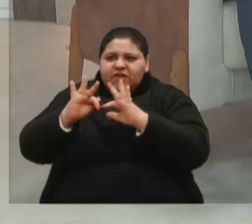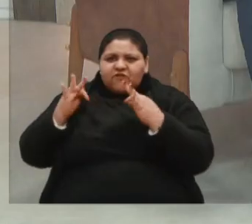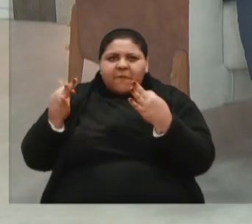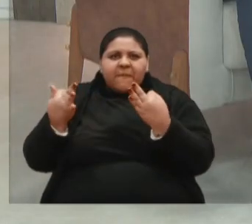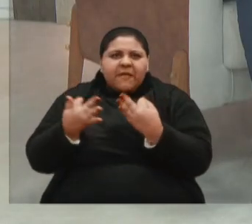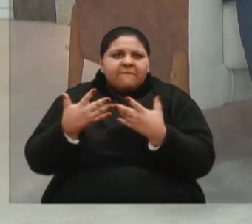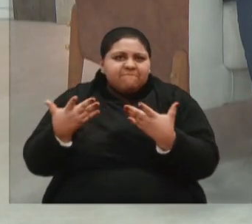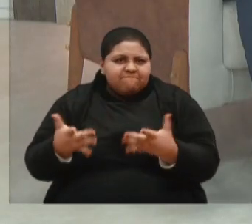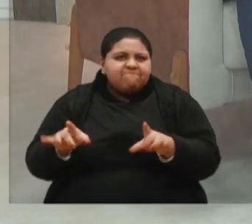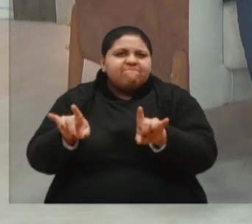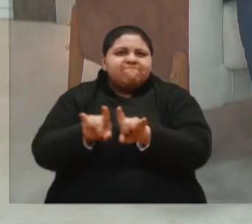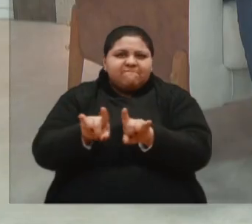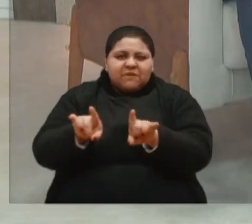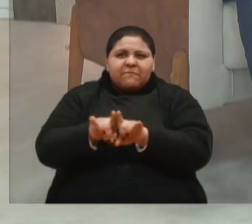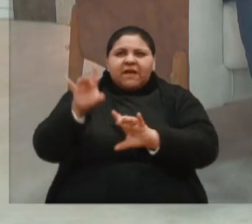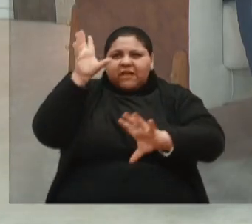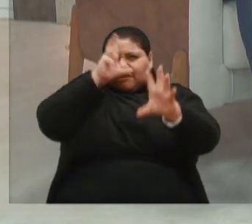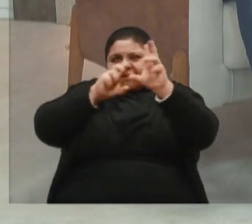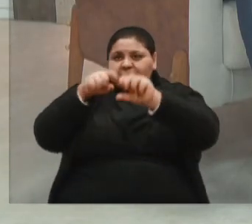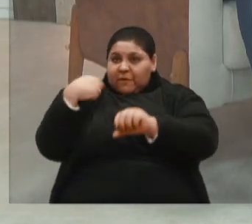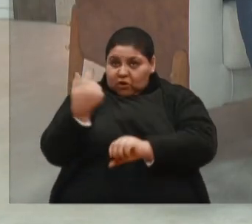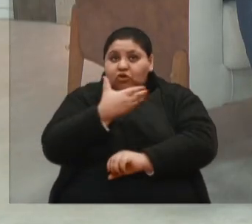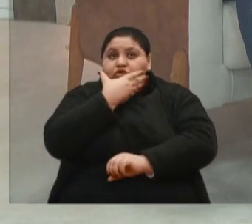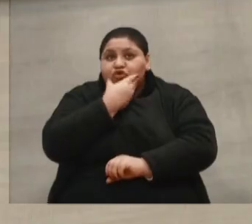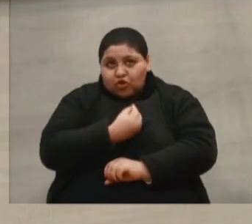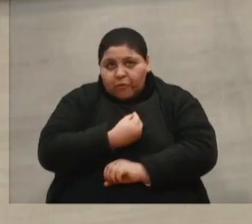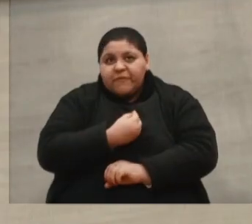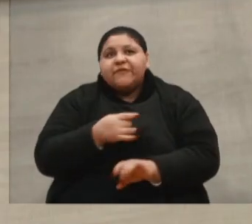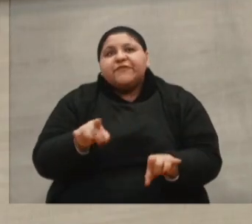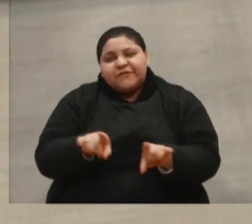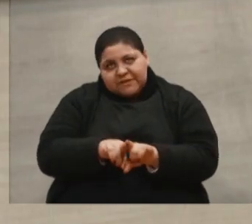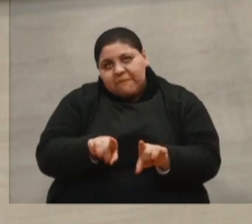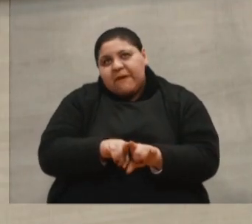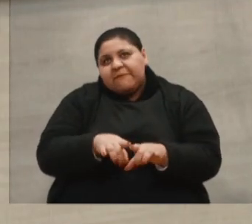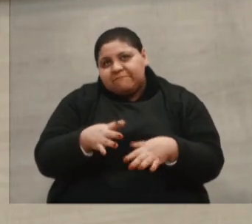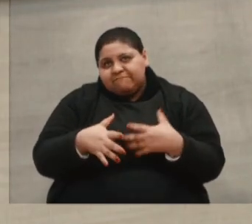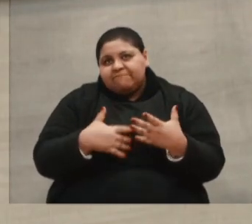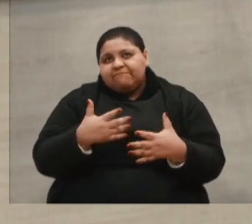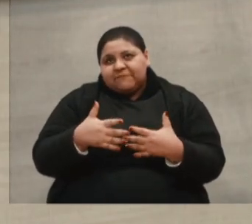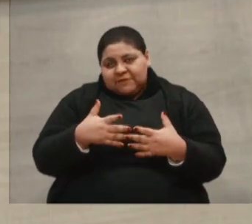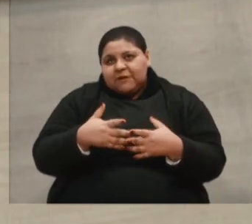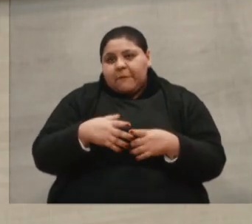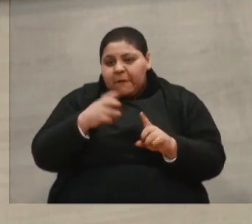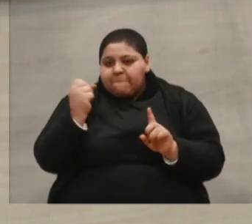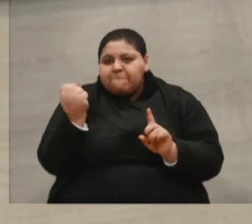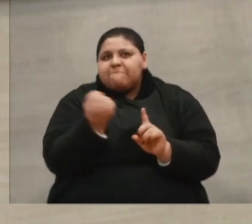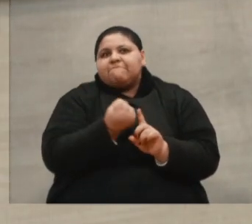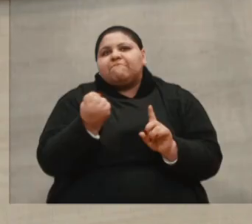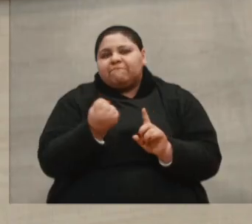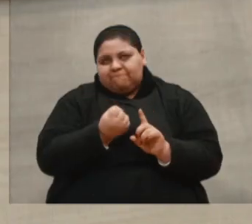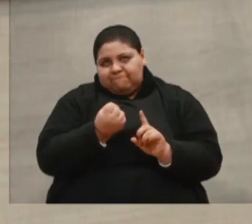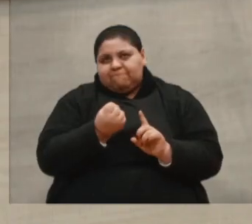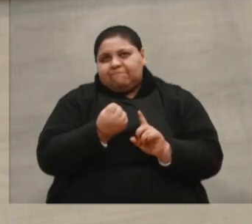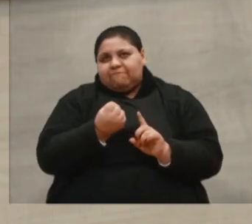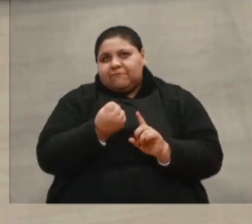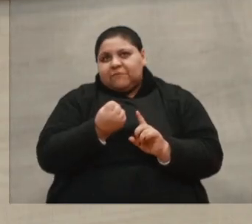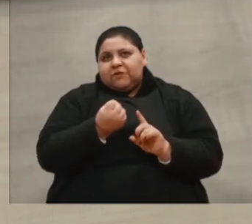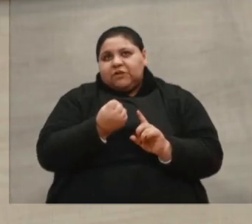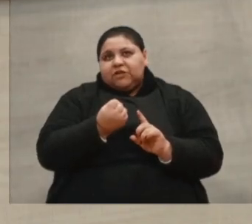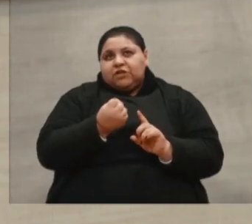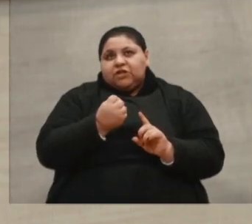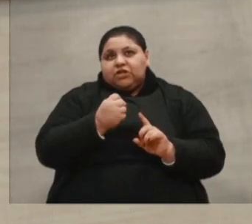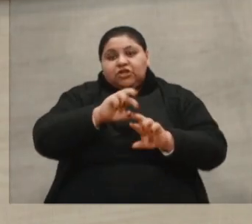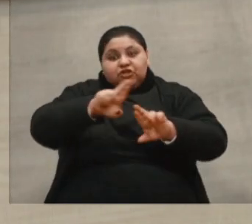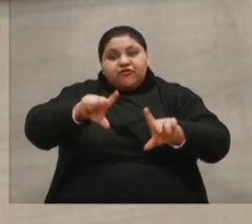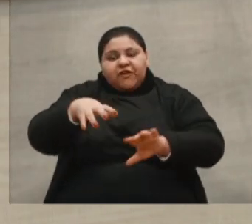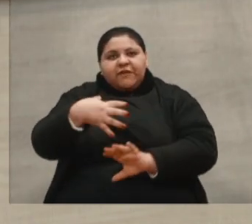contexto familiar, enfim, e que também serve de aprendizado para nós homens, que também somos atingidos por isso